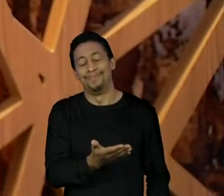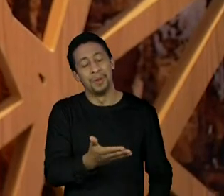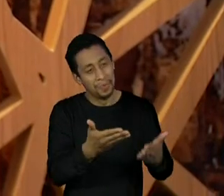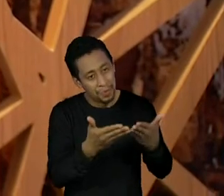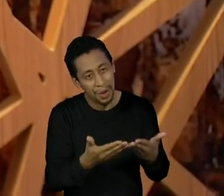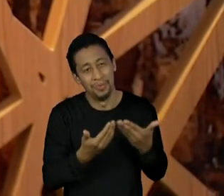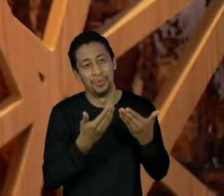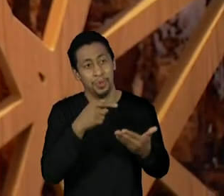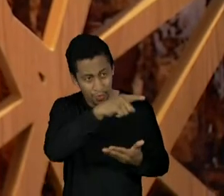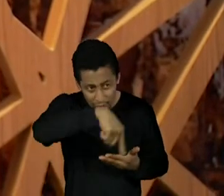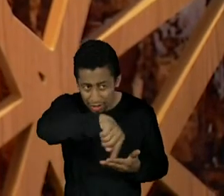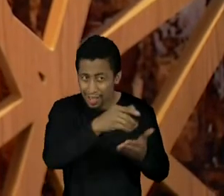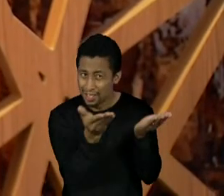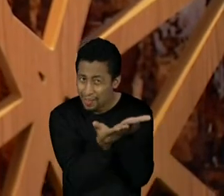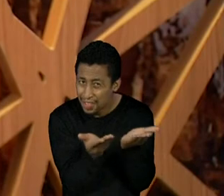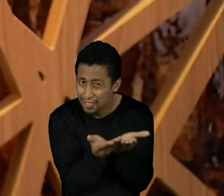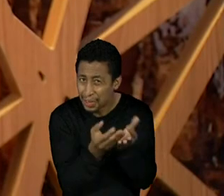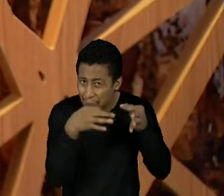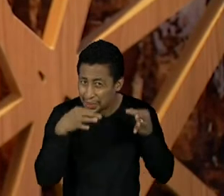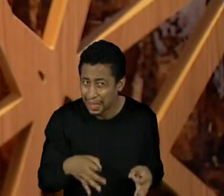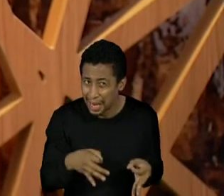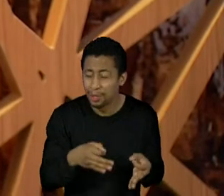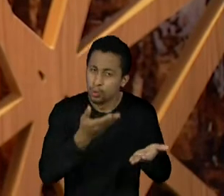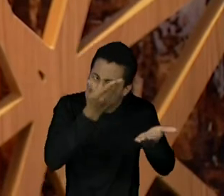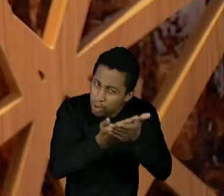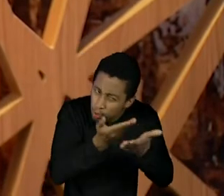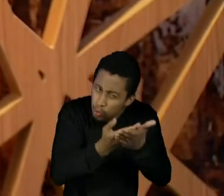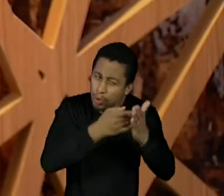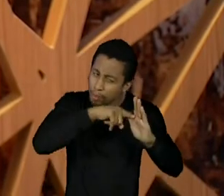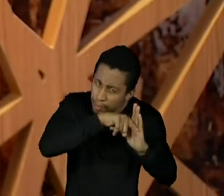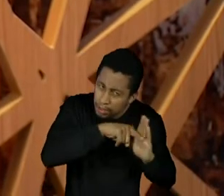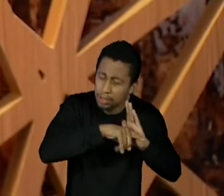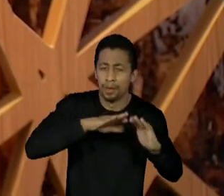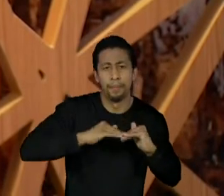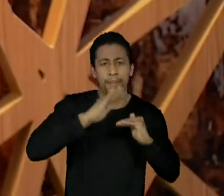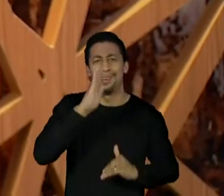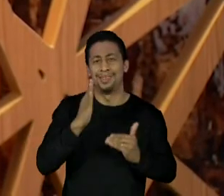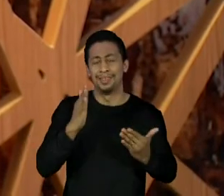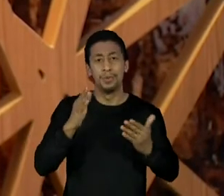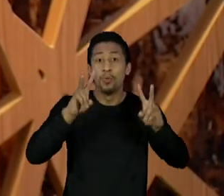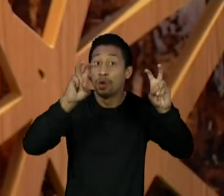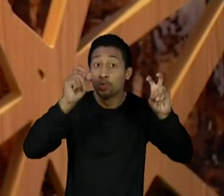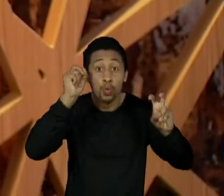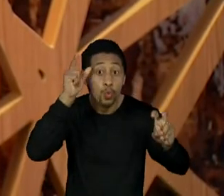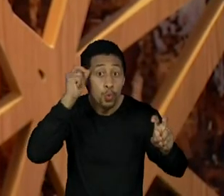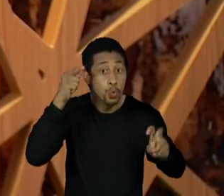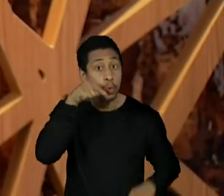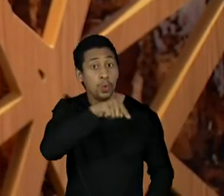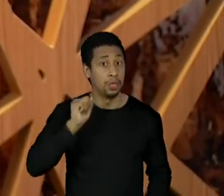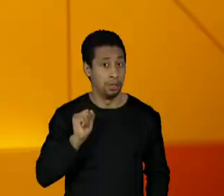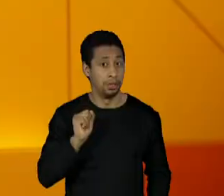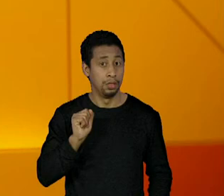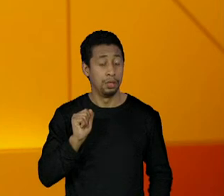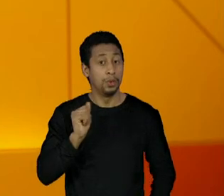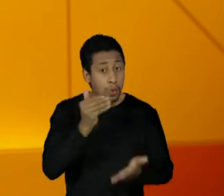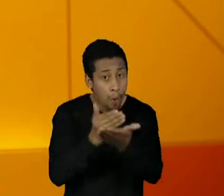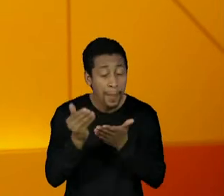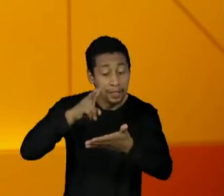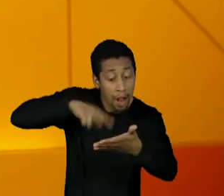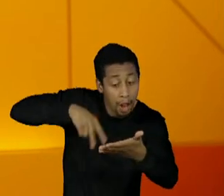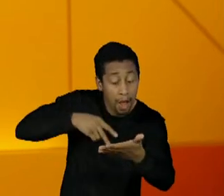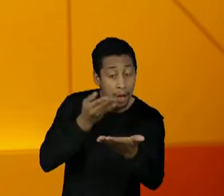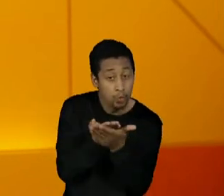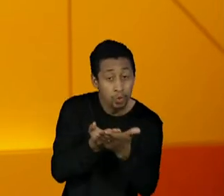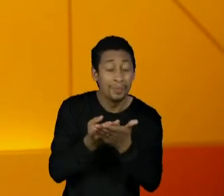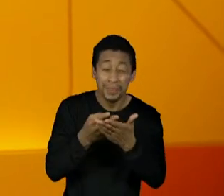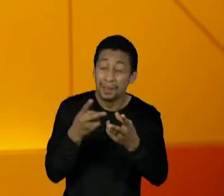vocês são evangélicos honestos, procure estudar um pouco mais o respeito cultural. Procure ver o quanto